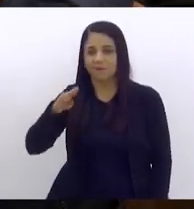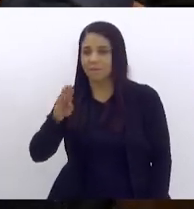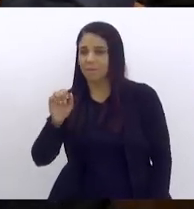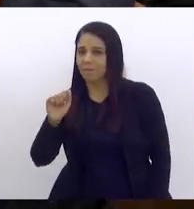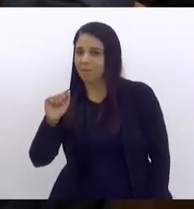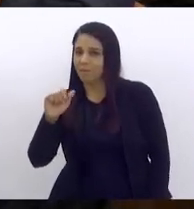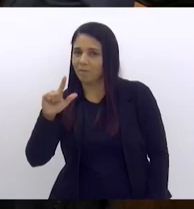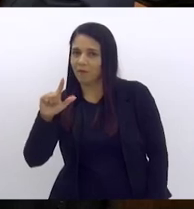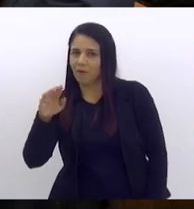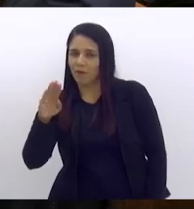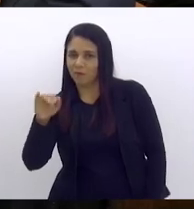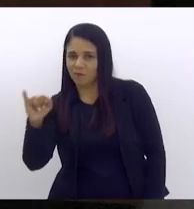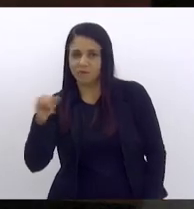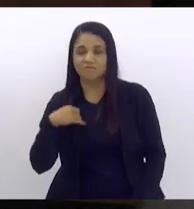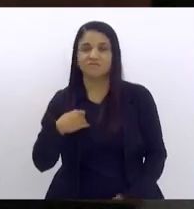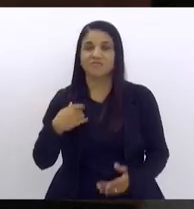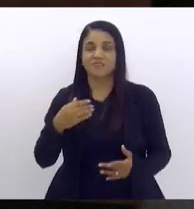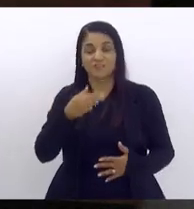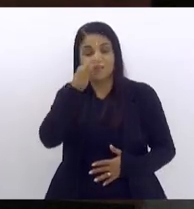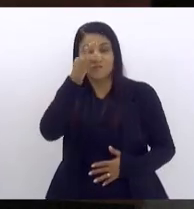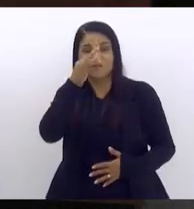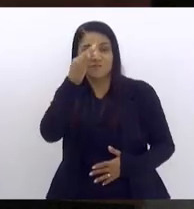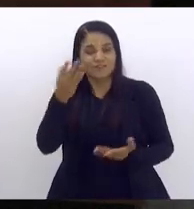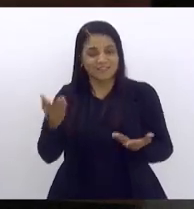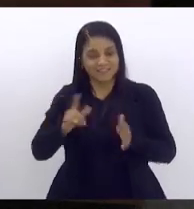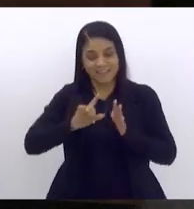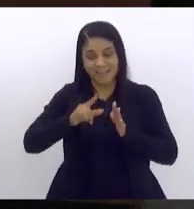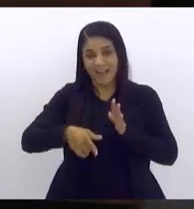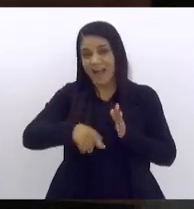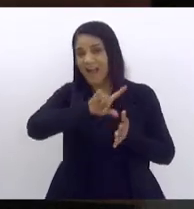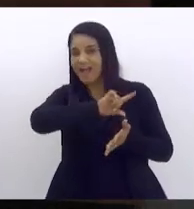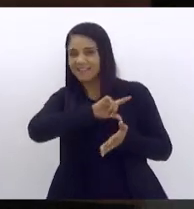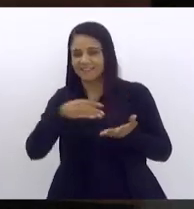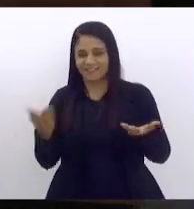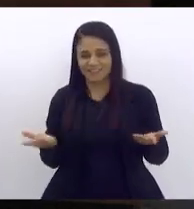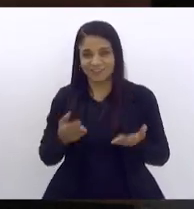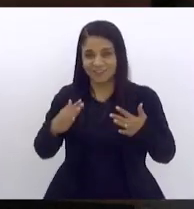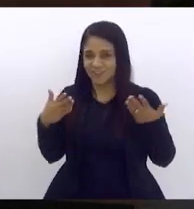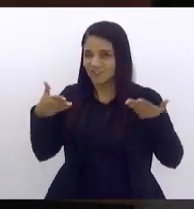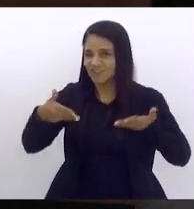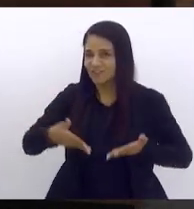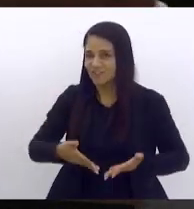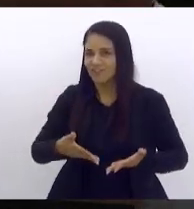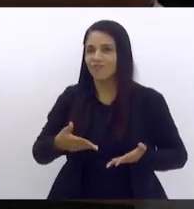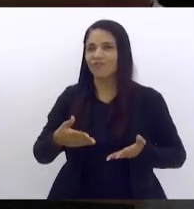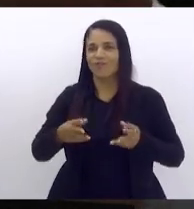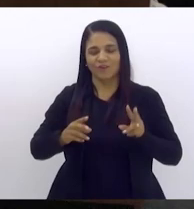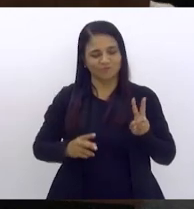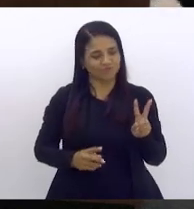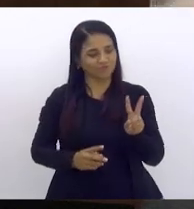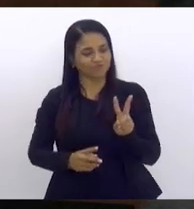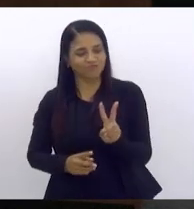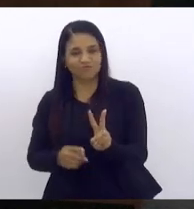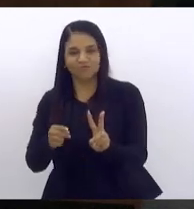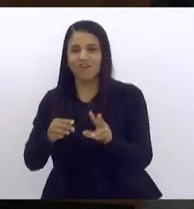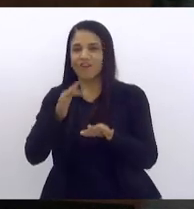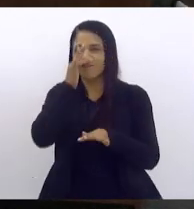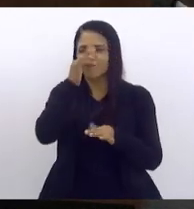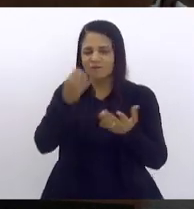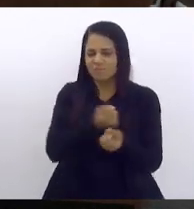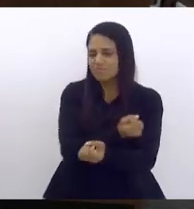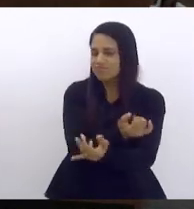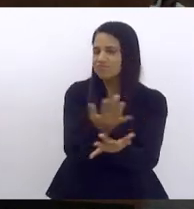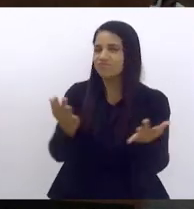se elas não estão antecipando a primavera. Antecipando a primavera é necessário para florir o nosso